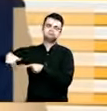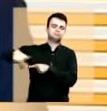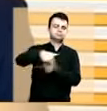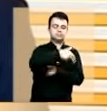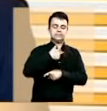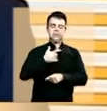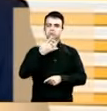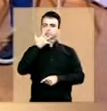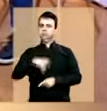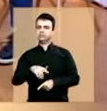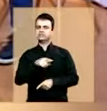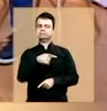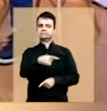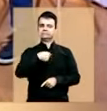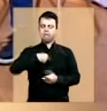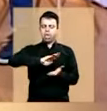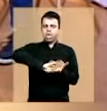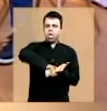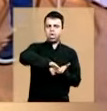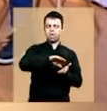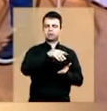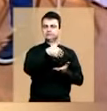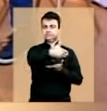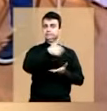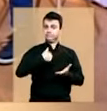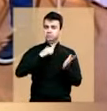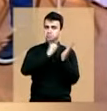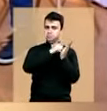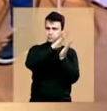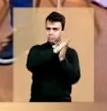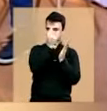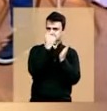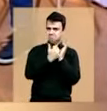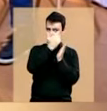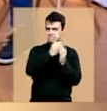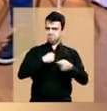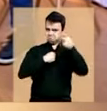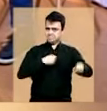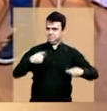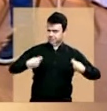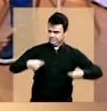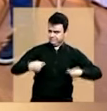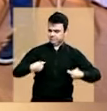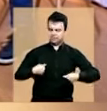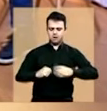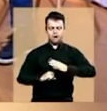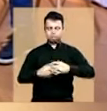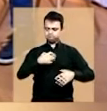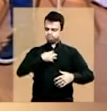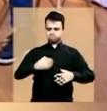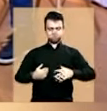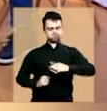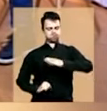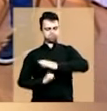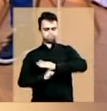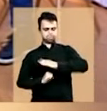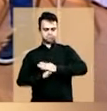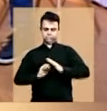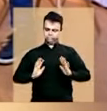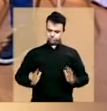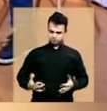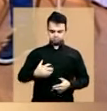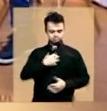Não quer pagar a multa, na verdade não é que você não tem essa consciência de que comeu o suficiente para te alimentar. Exato, né? E que deixar aquilo